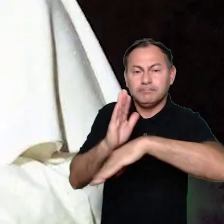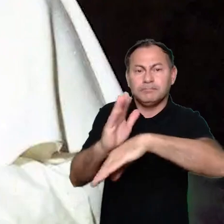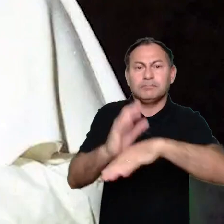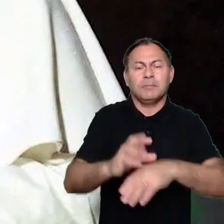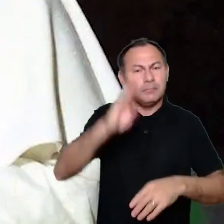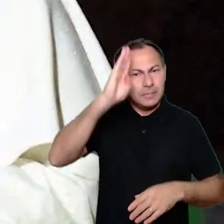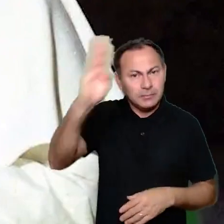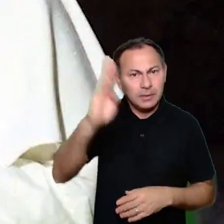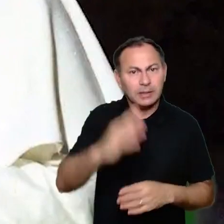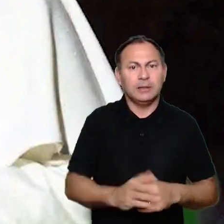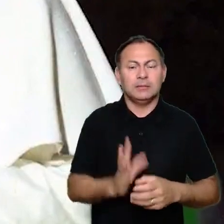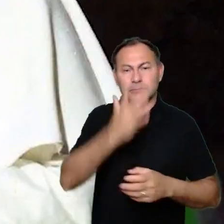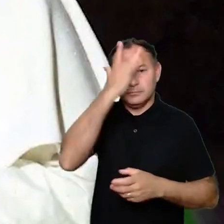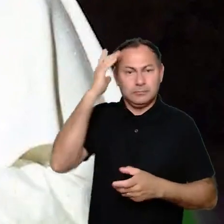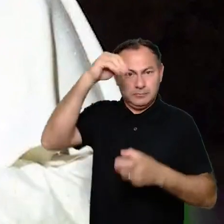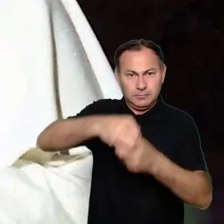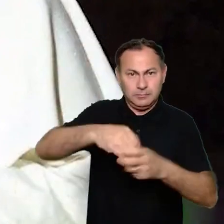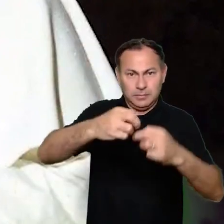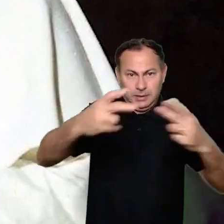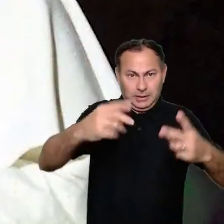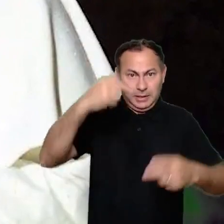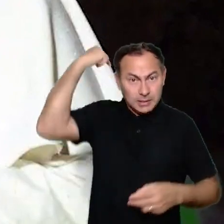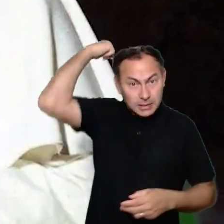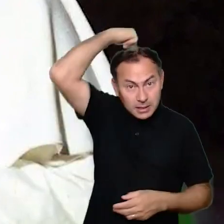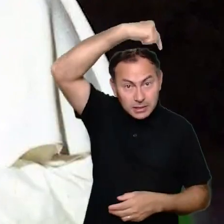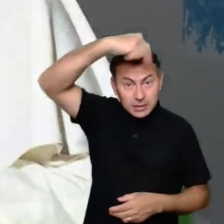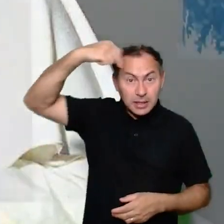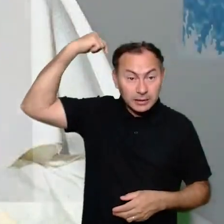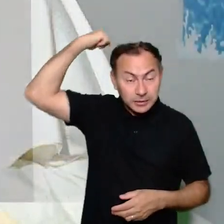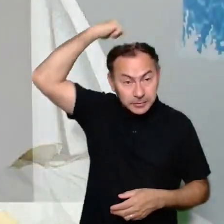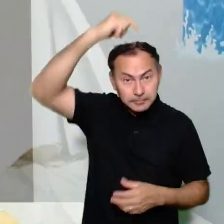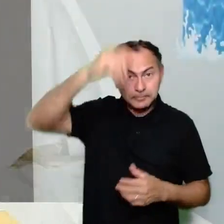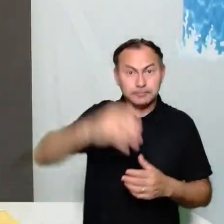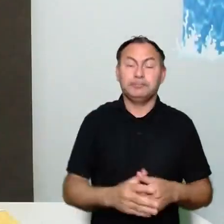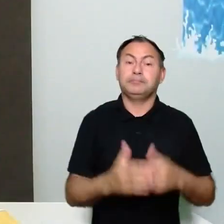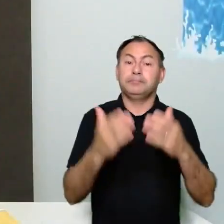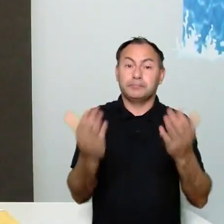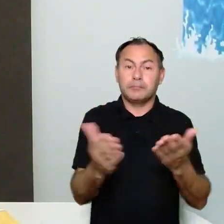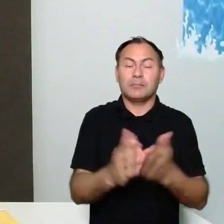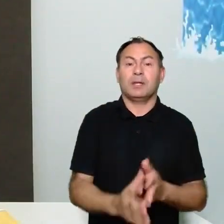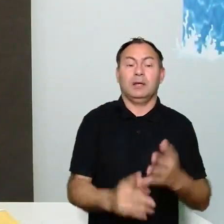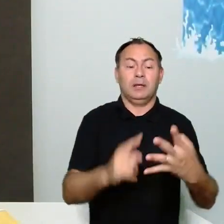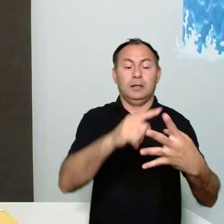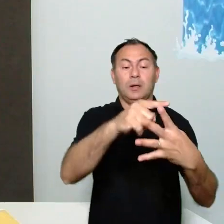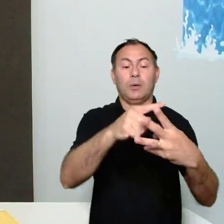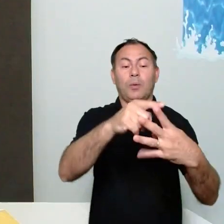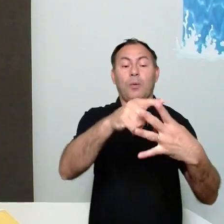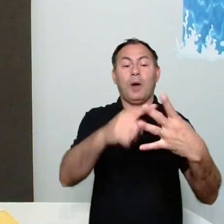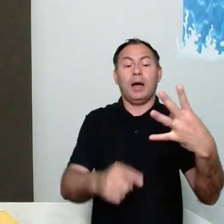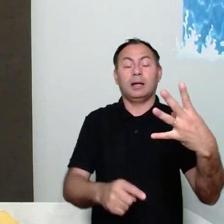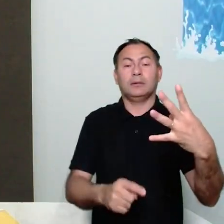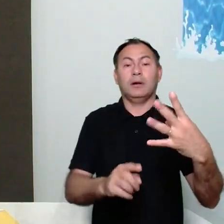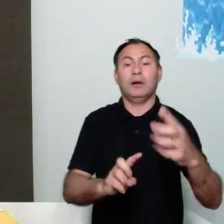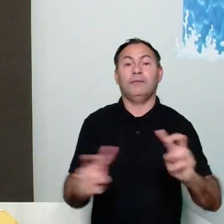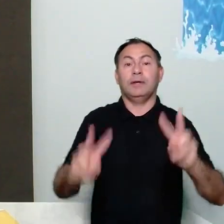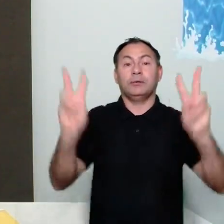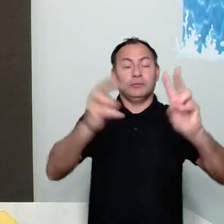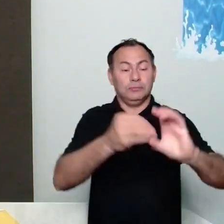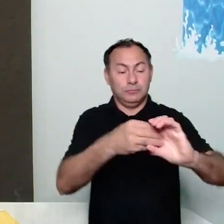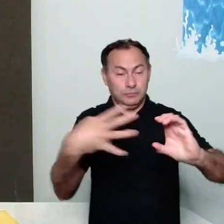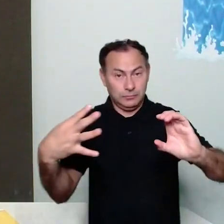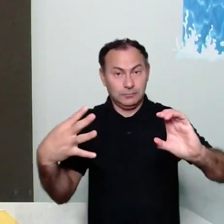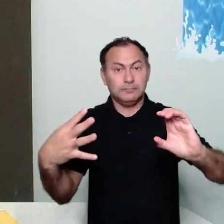principais ingredientes da santidade. Essas quatro virtudes o